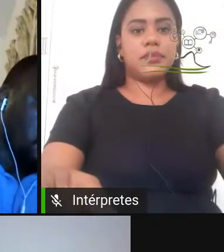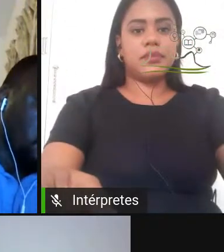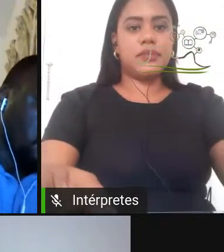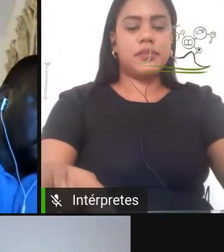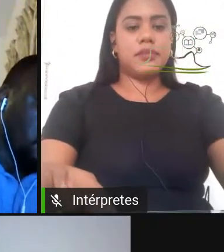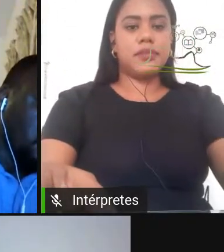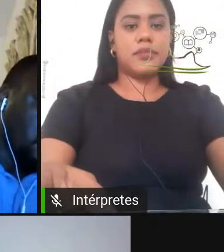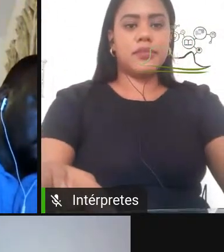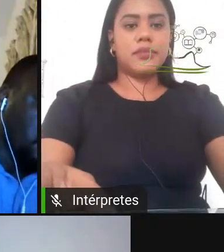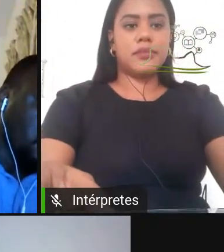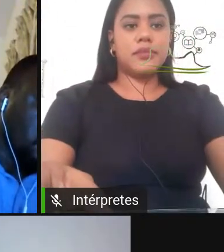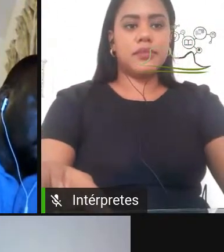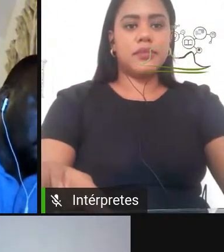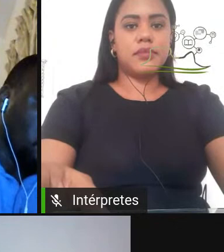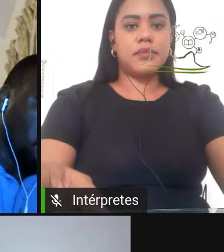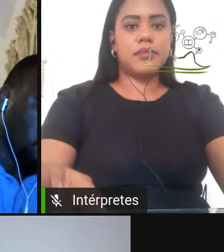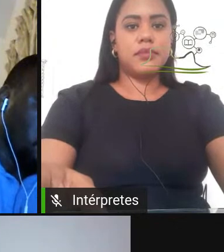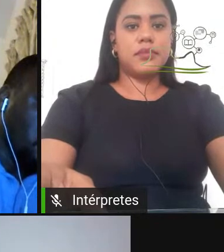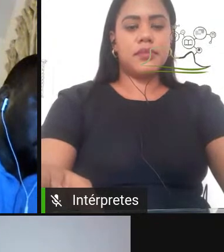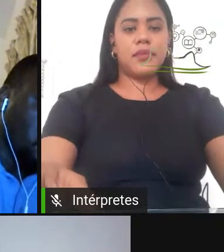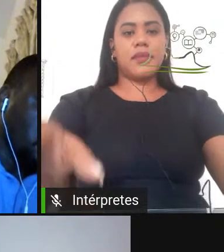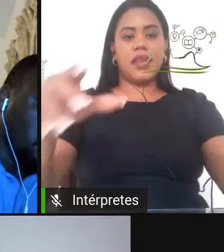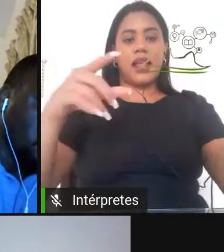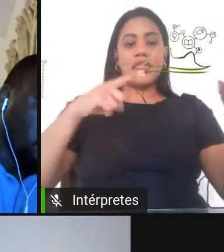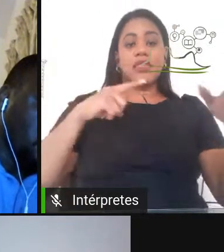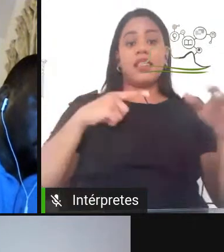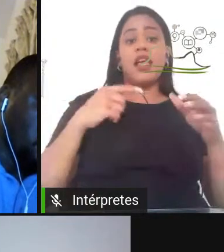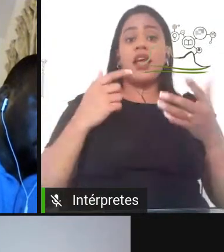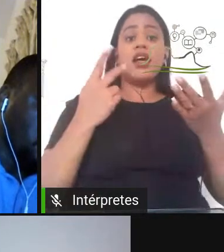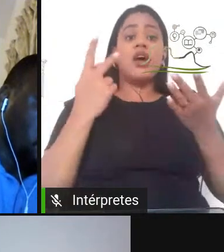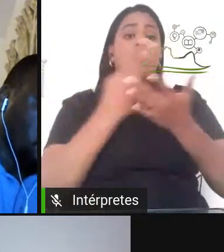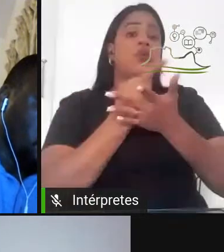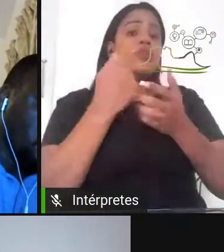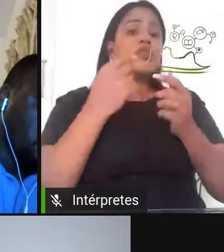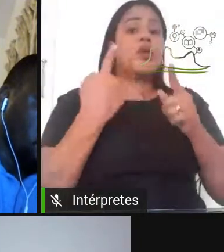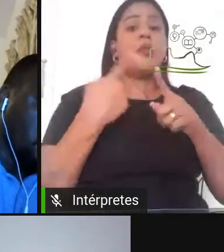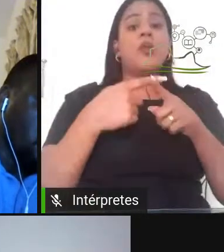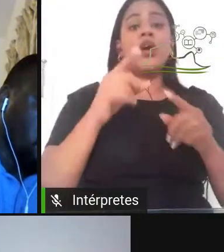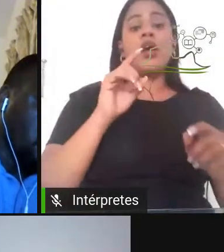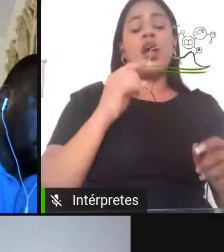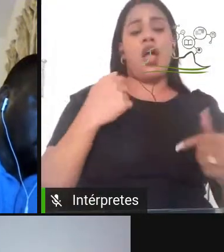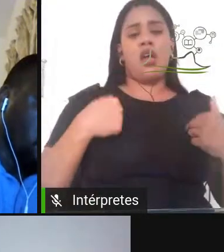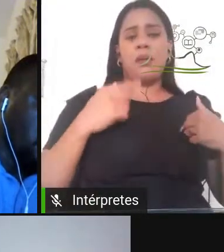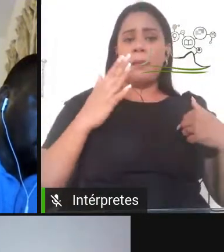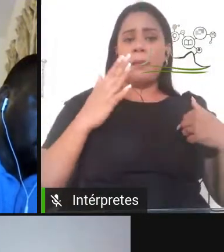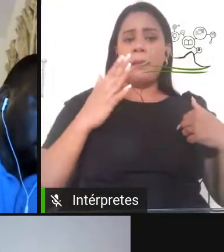também. Até porque cada um dos meus livros eu acho que